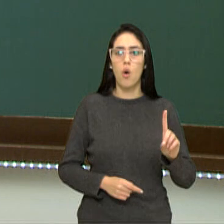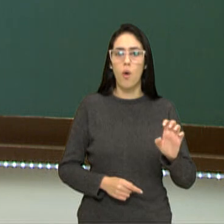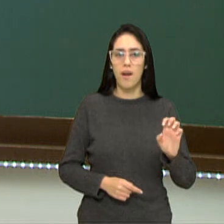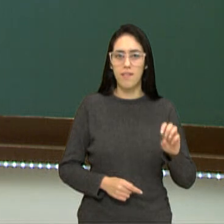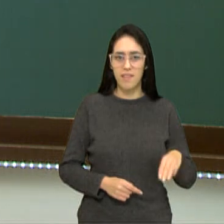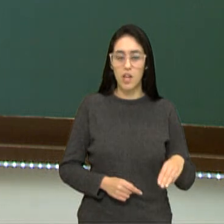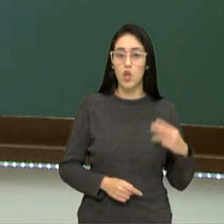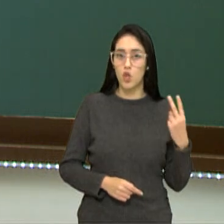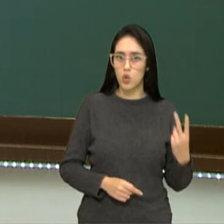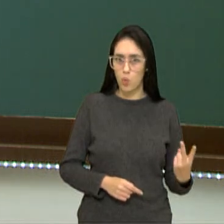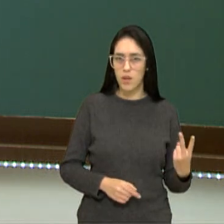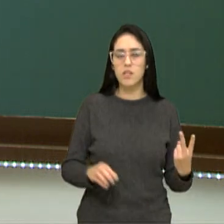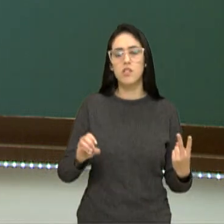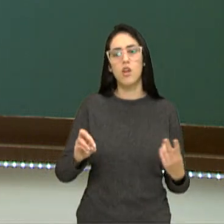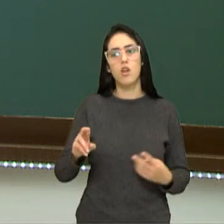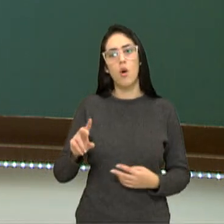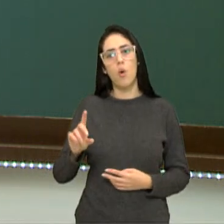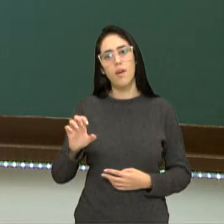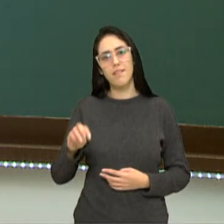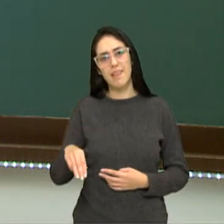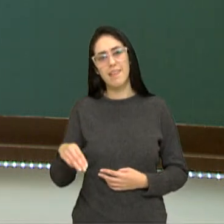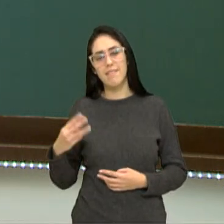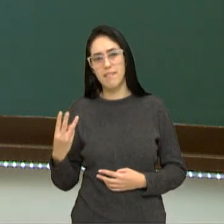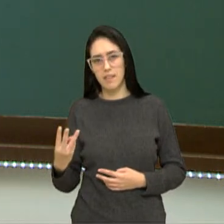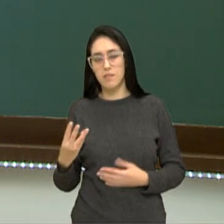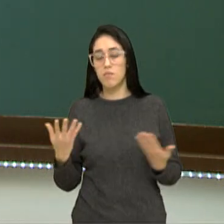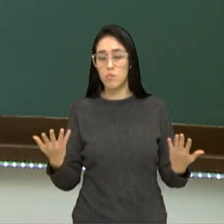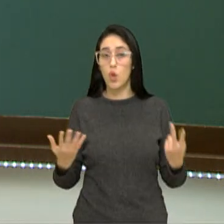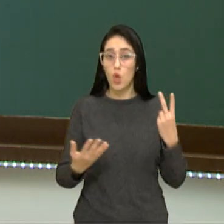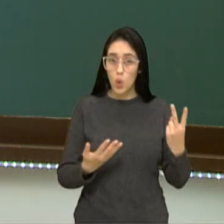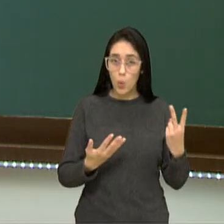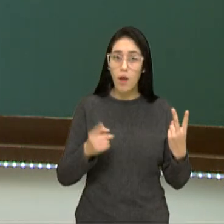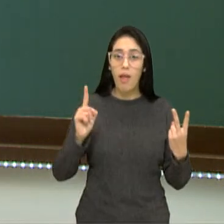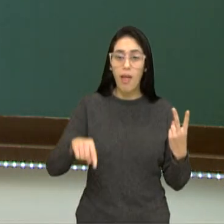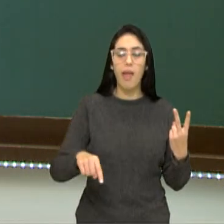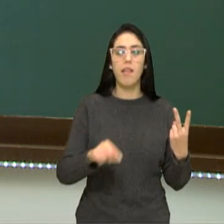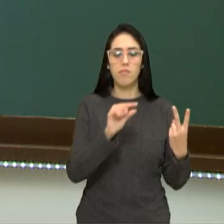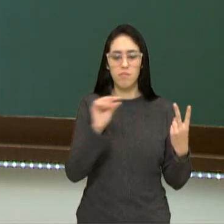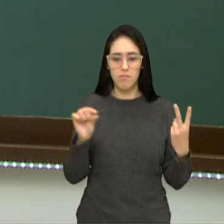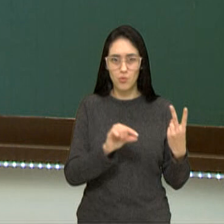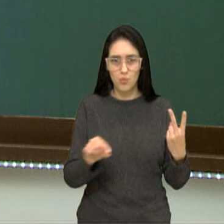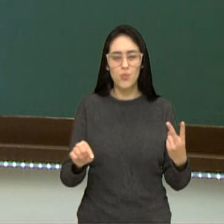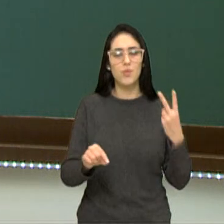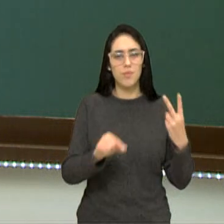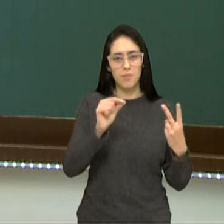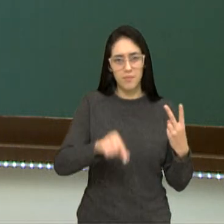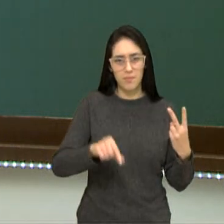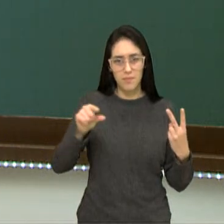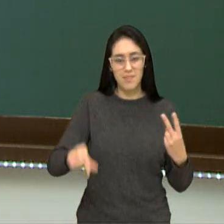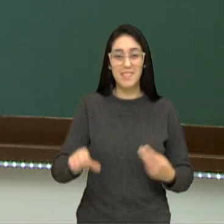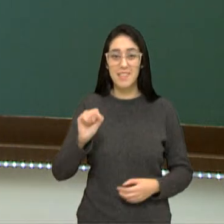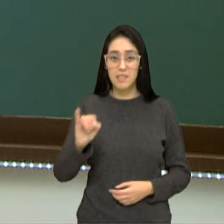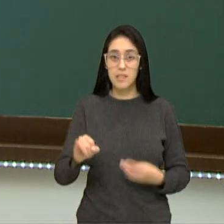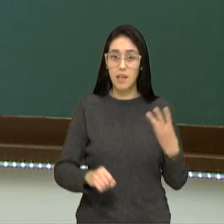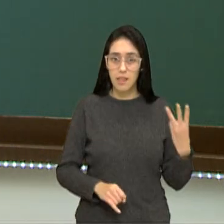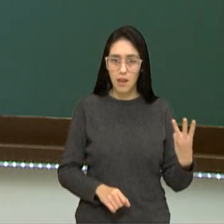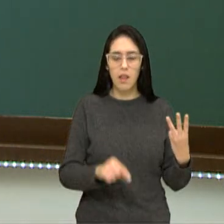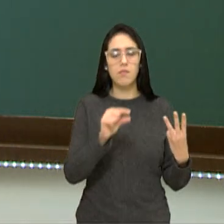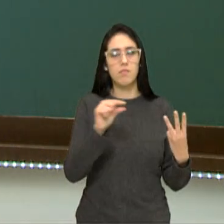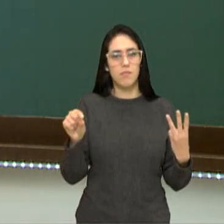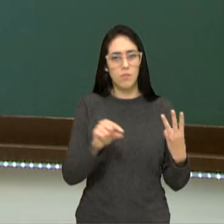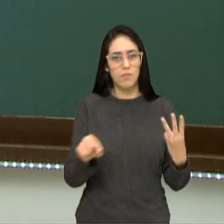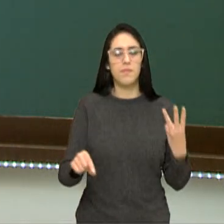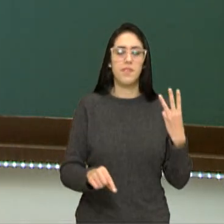3. Então, na ordem 2 eu tenho duas linhas e duas colunas. Ordem 3 e 3, três linhas, três